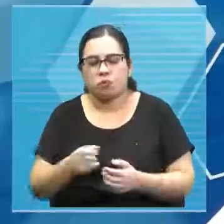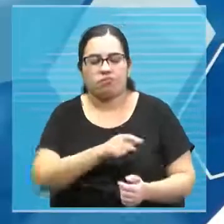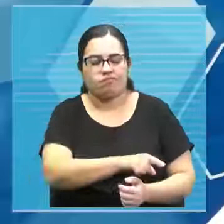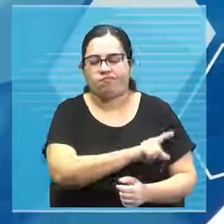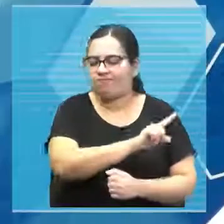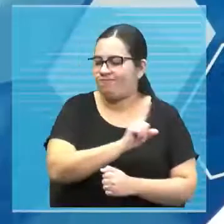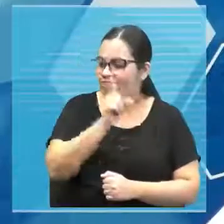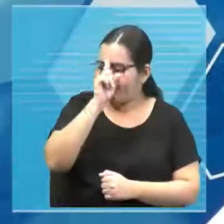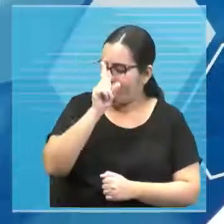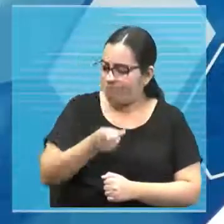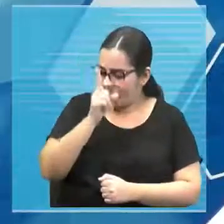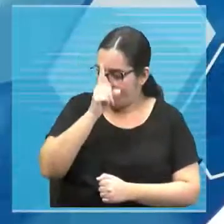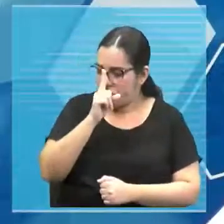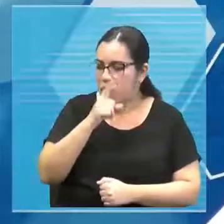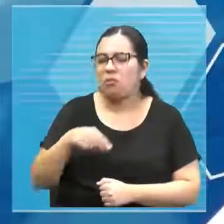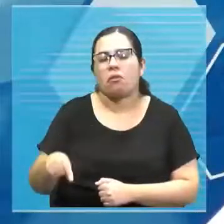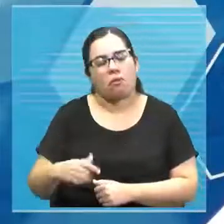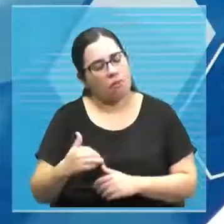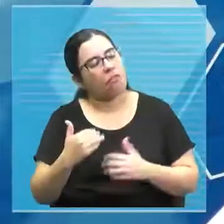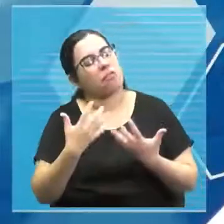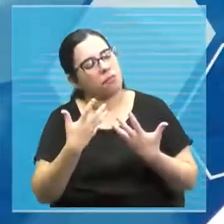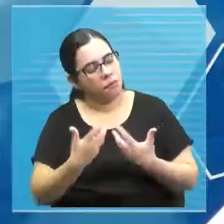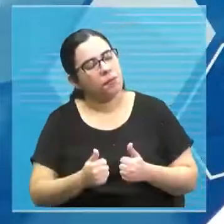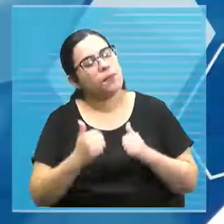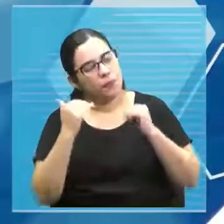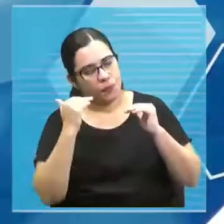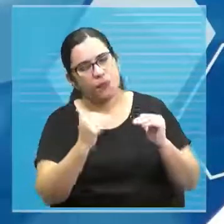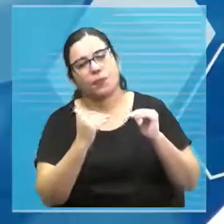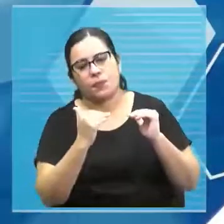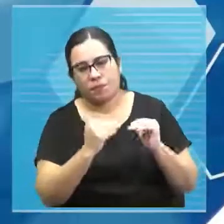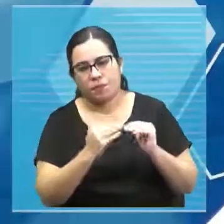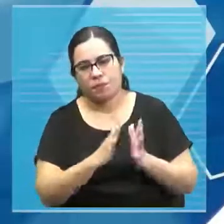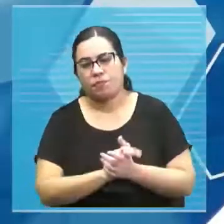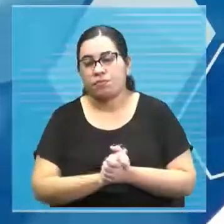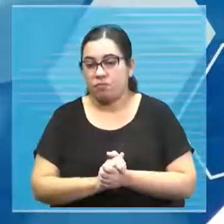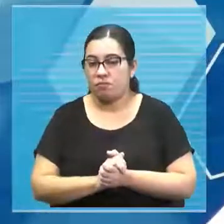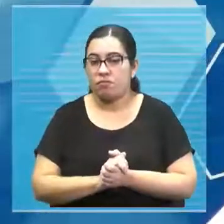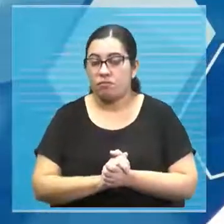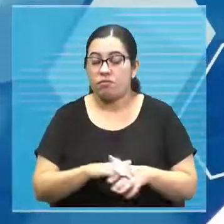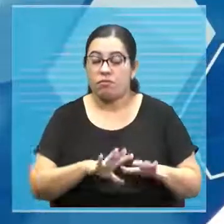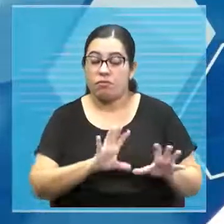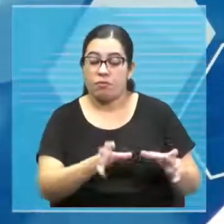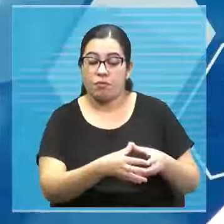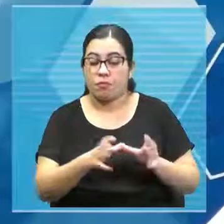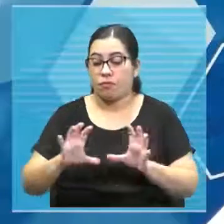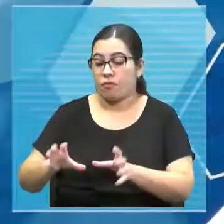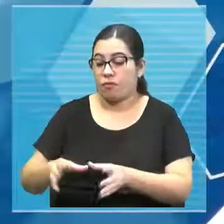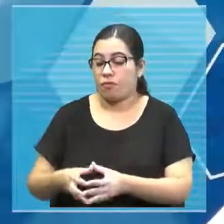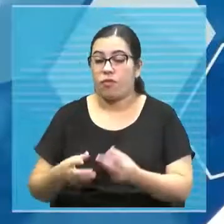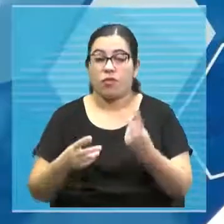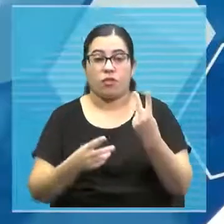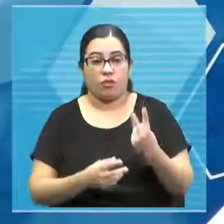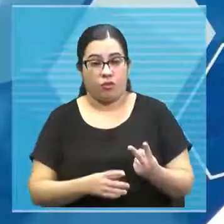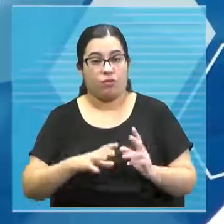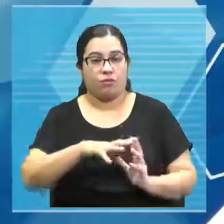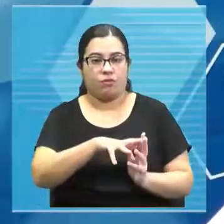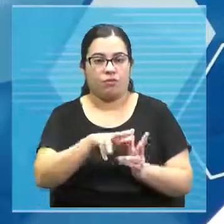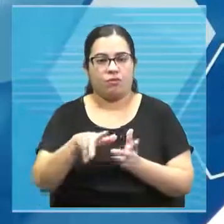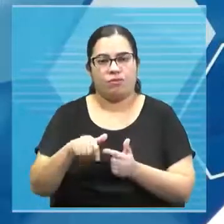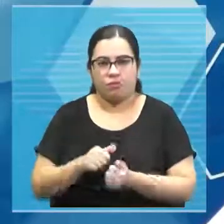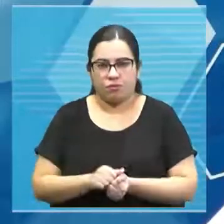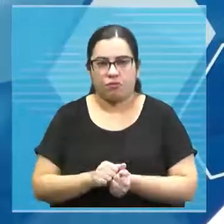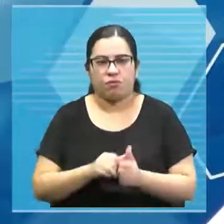decisões são tomadas bom então a gente tem dois grandes grupos de países no mundo